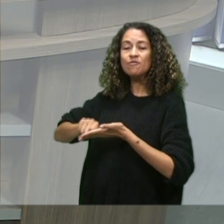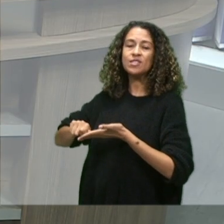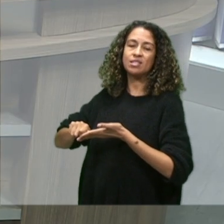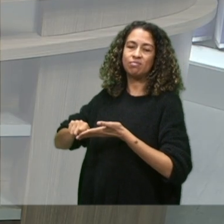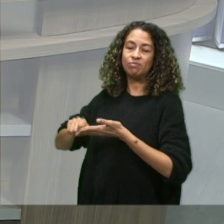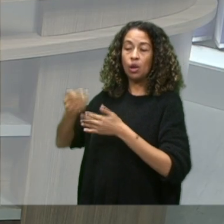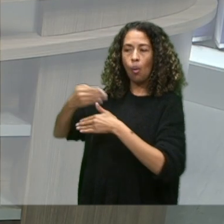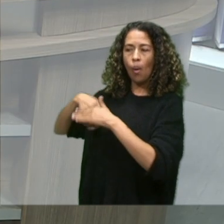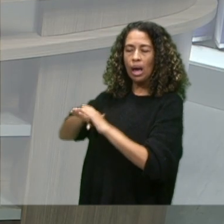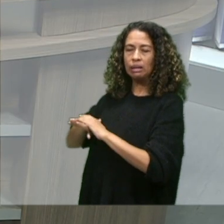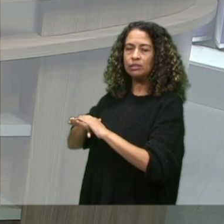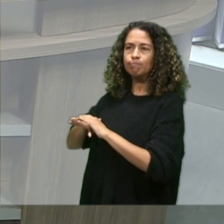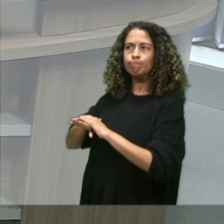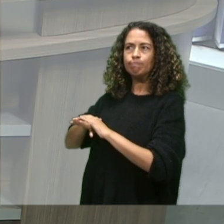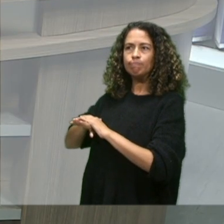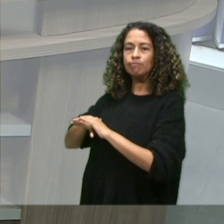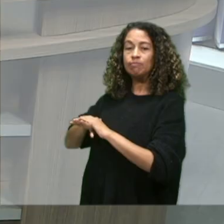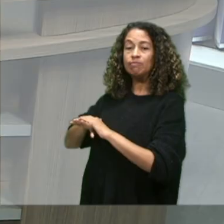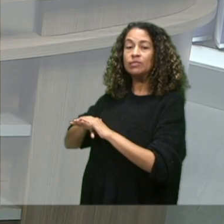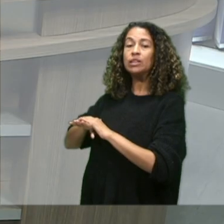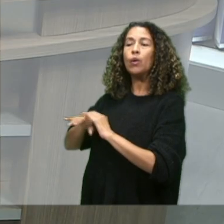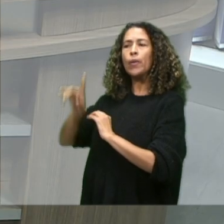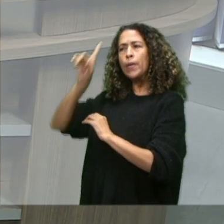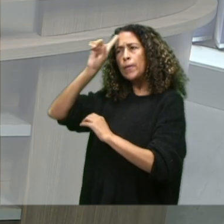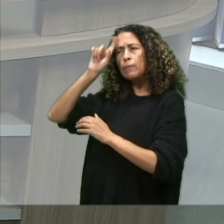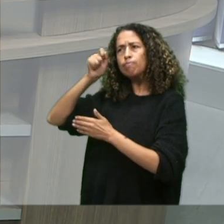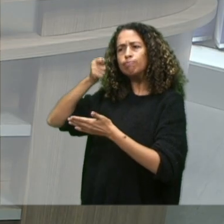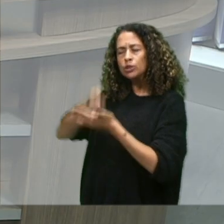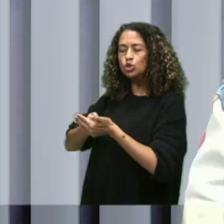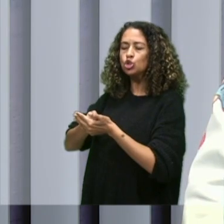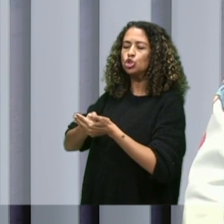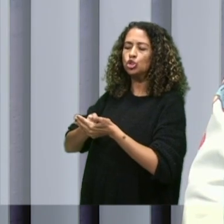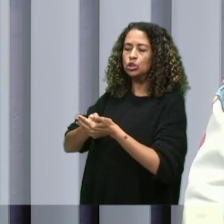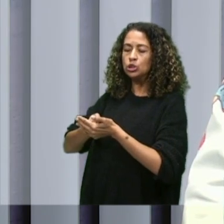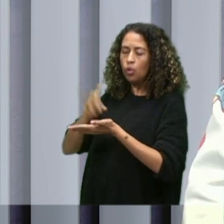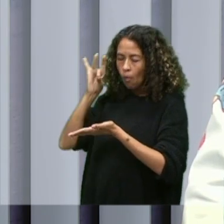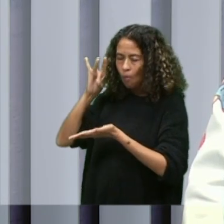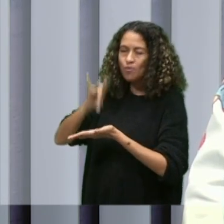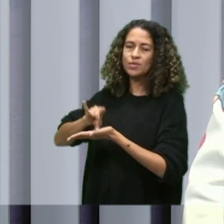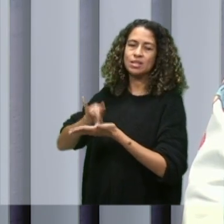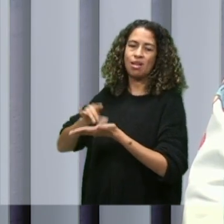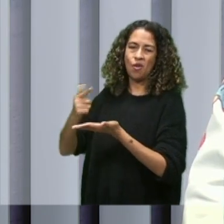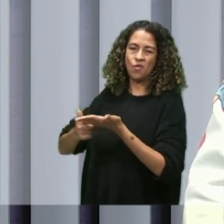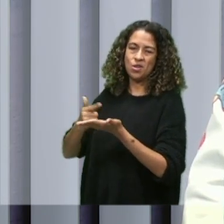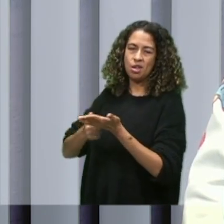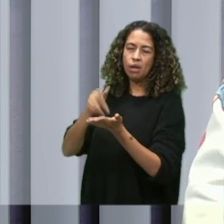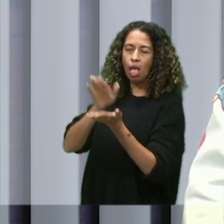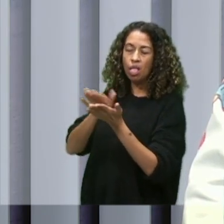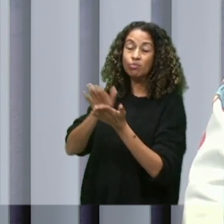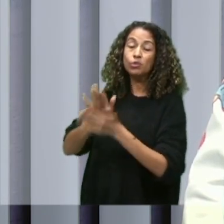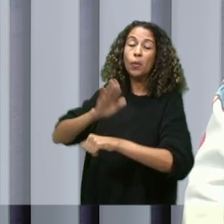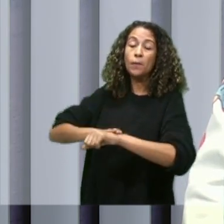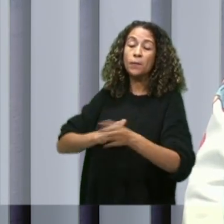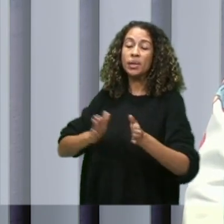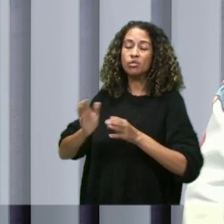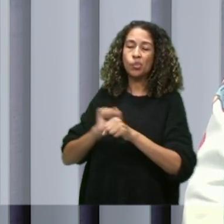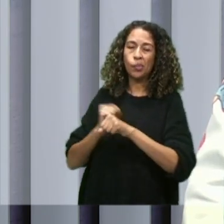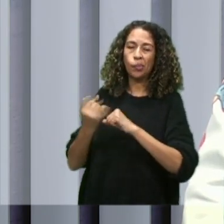eu decidi colocar A Noite Sem Fim no papel, foi ali naquele período de pandemia, então tem